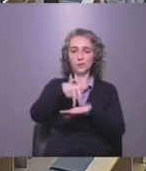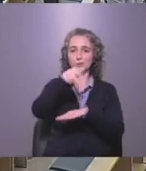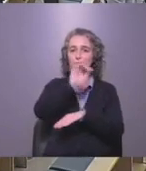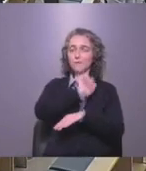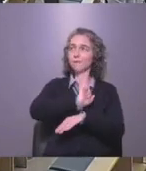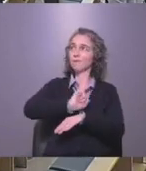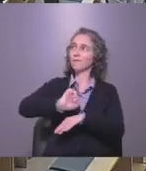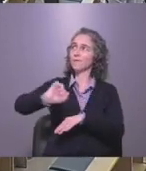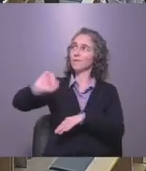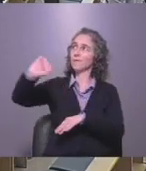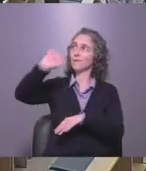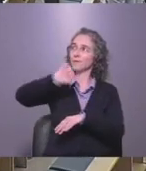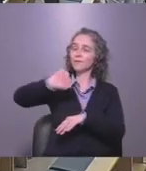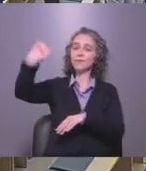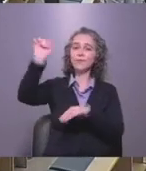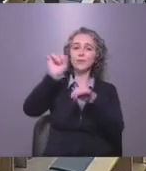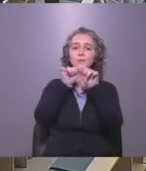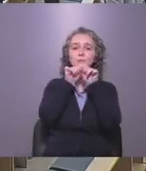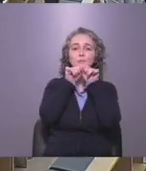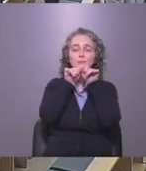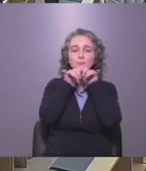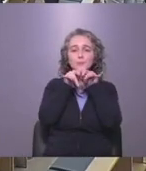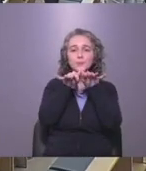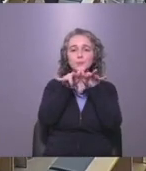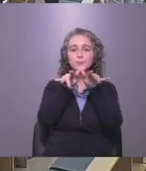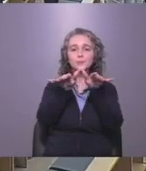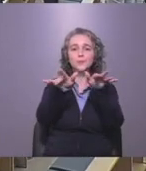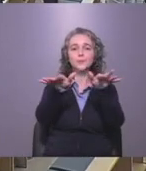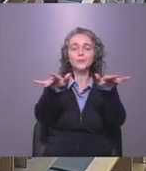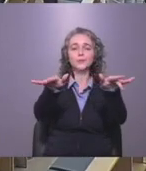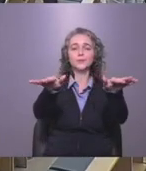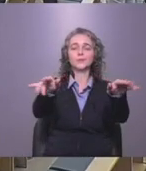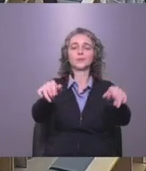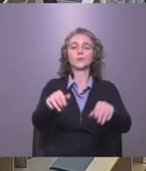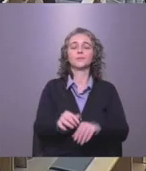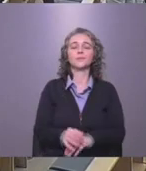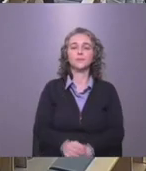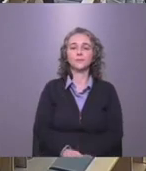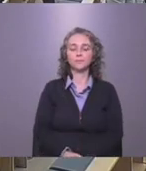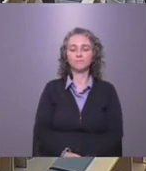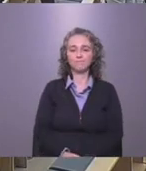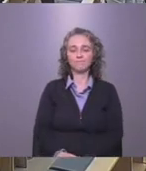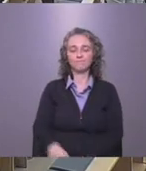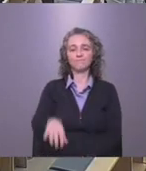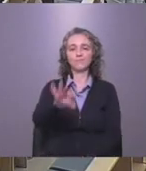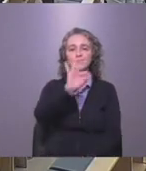morte. Proclamamos a vossa ressurreição.